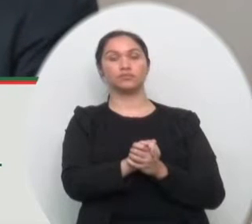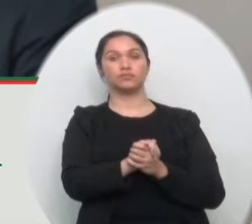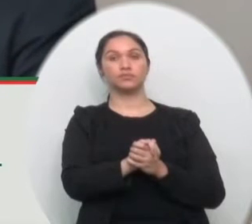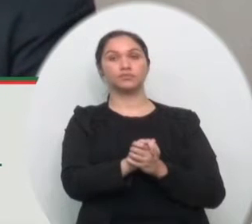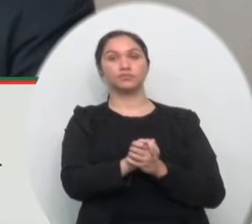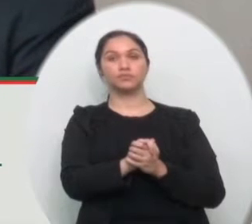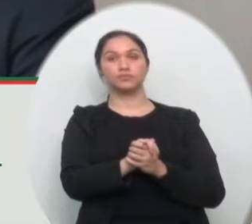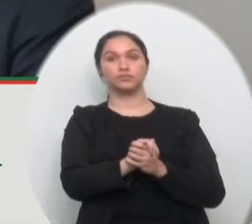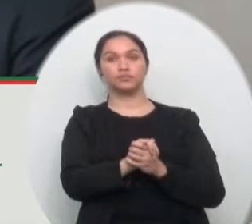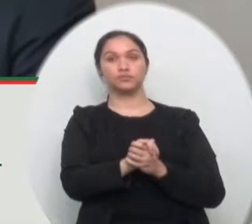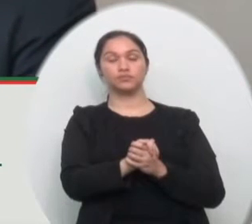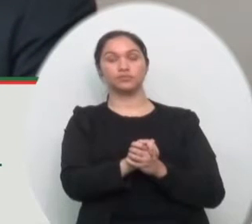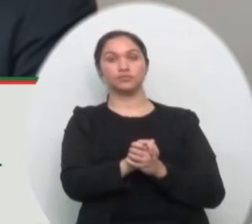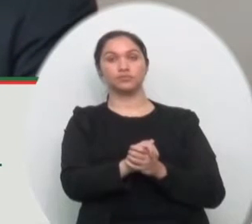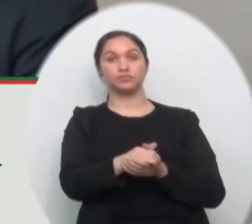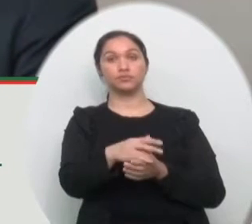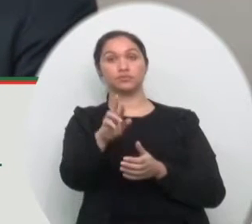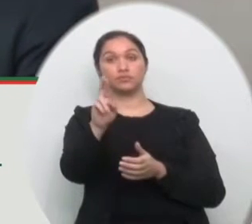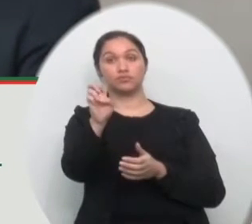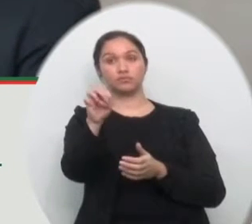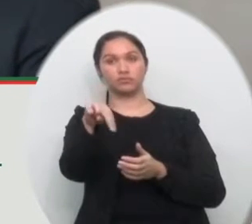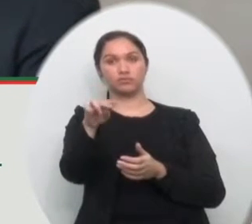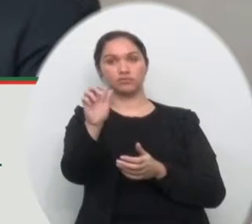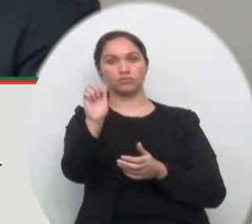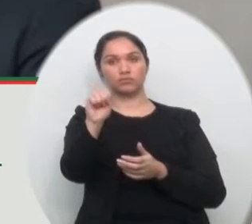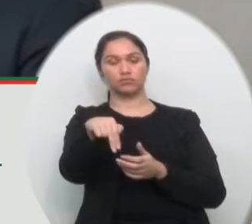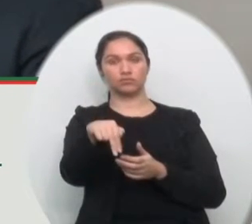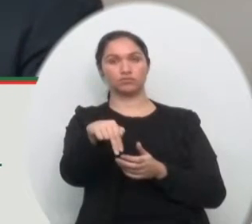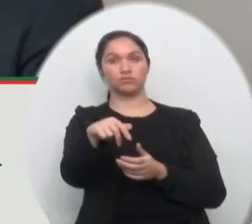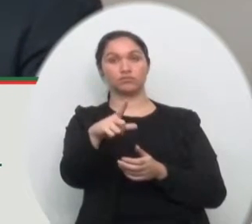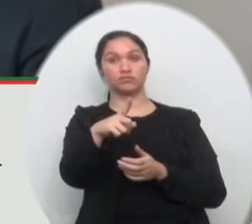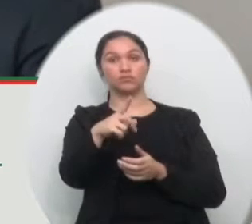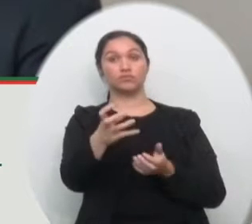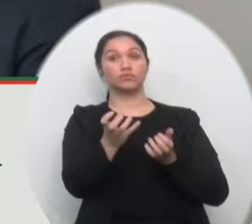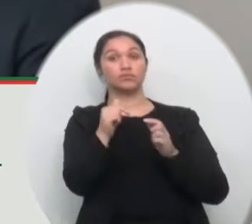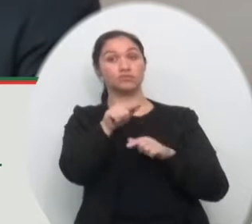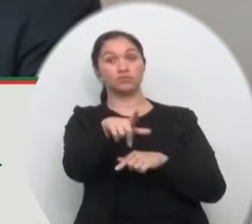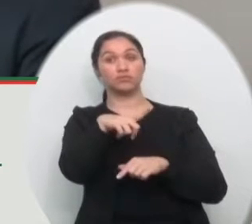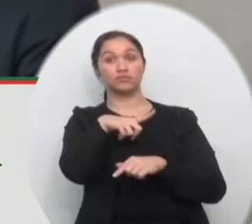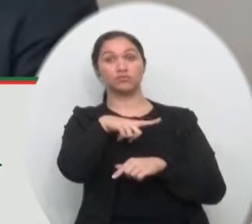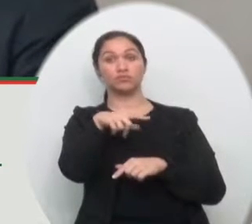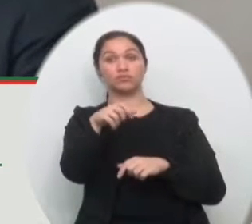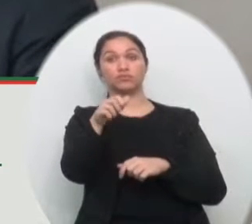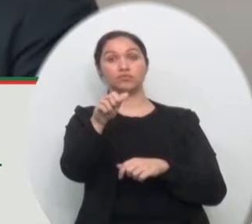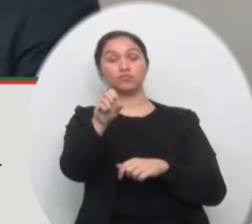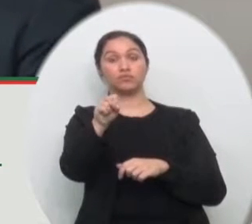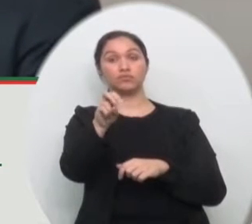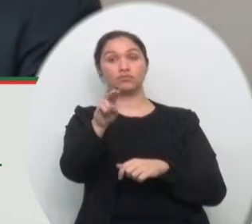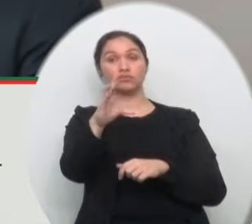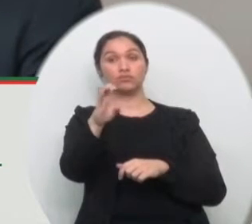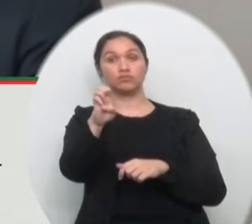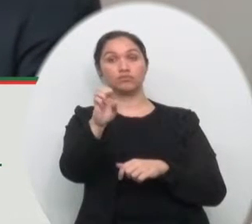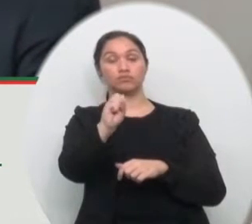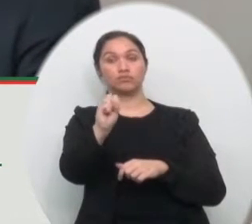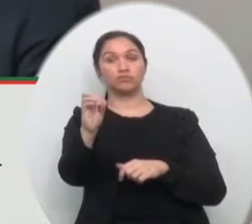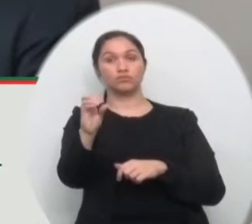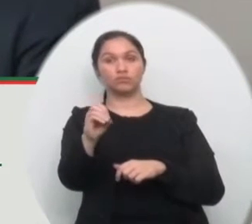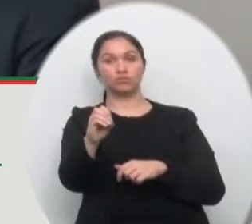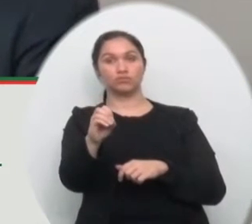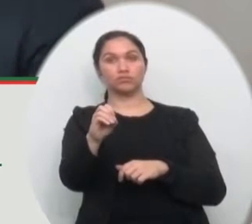prolongar. Renan, quero te desejar muito sucesso. E além de todo o trabalho que tu tens,